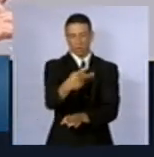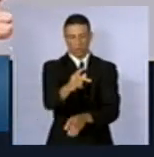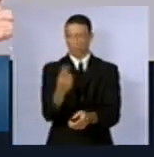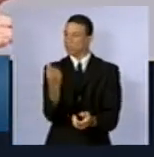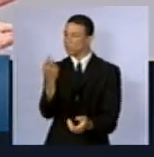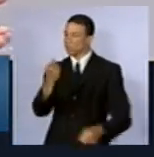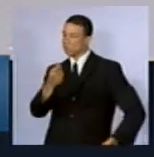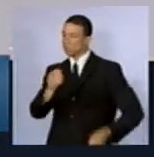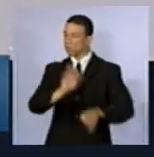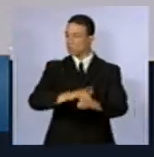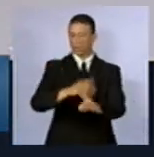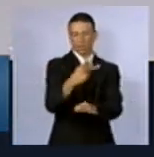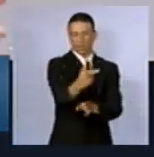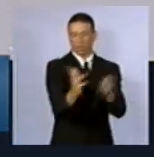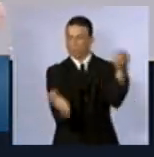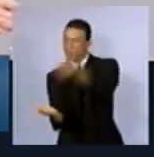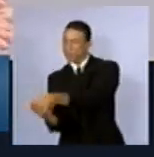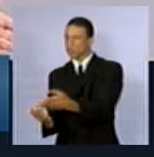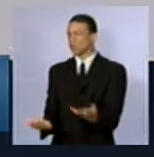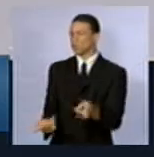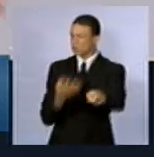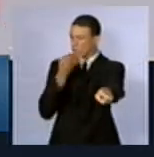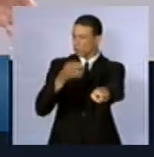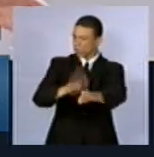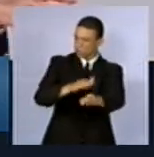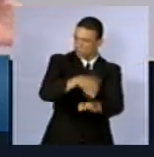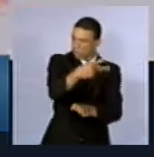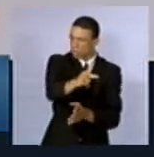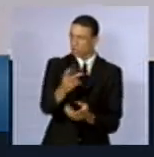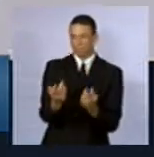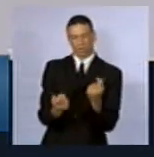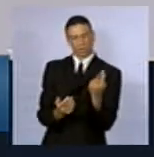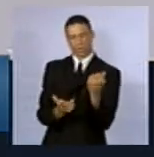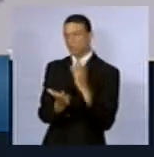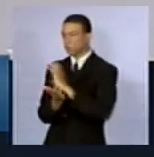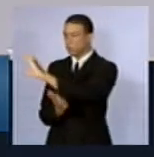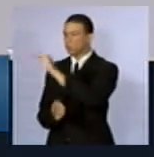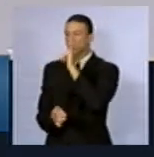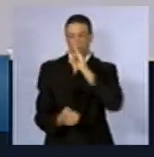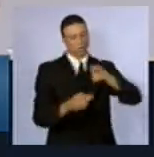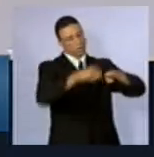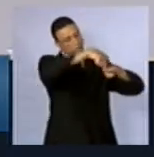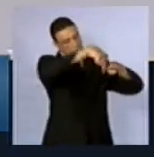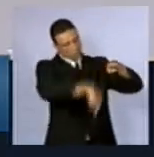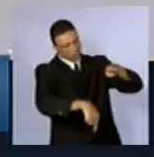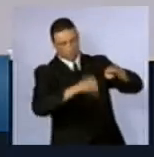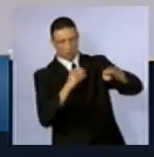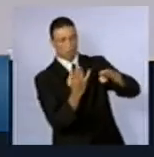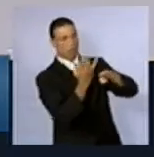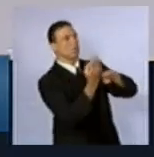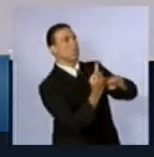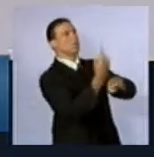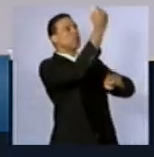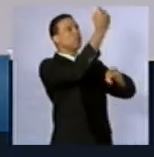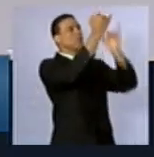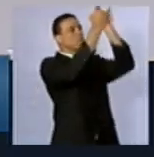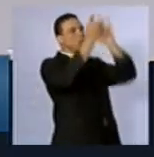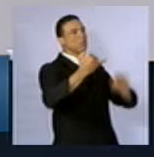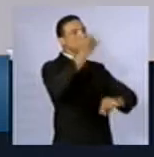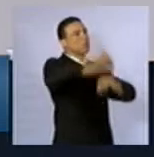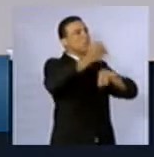essa essa essa esse Capital para para colocar enterrar ou levantar enfim qualquer e